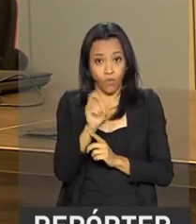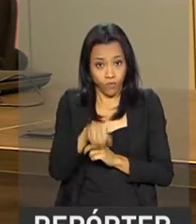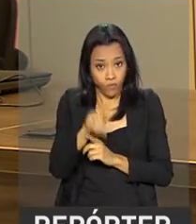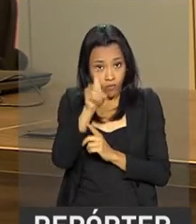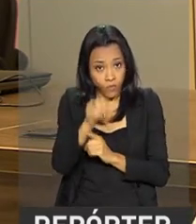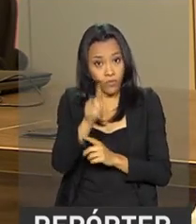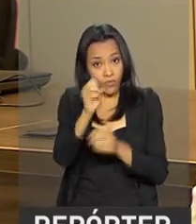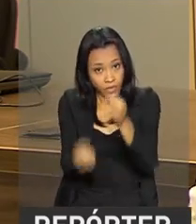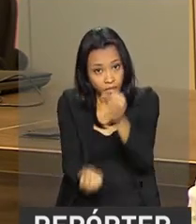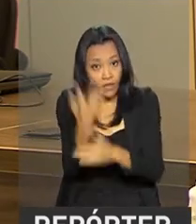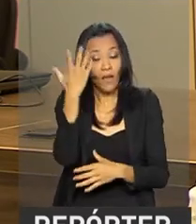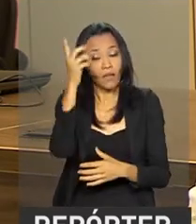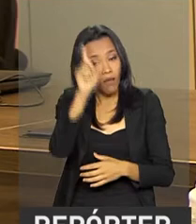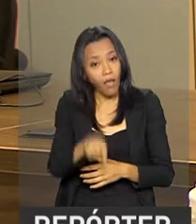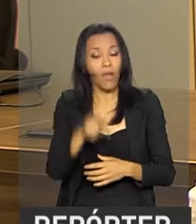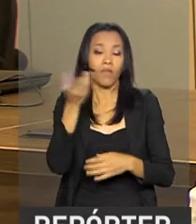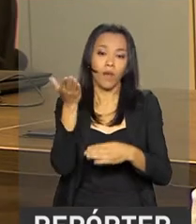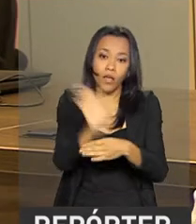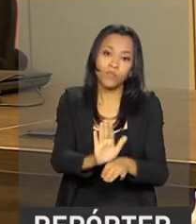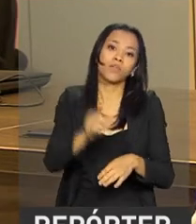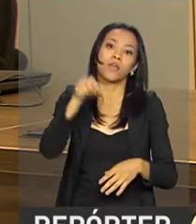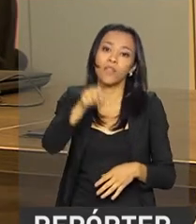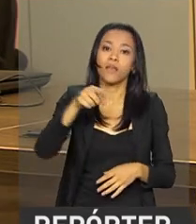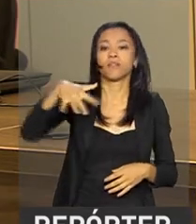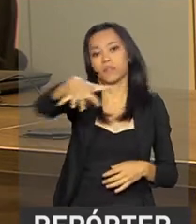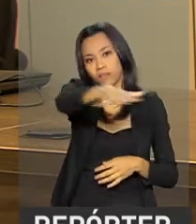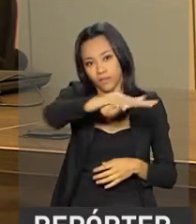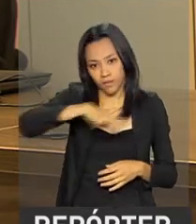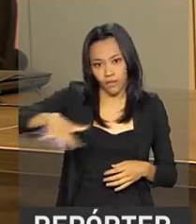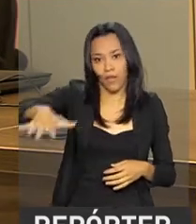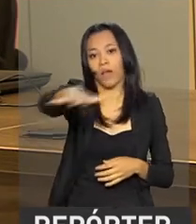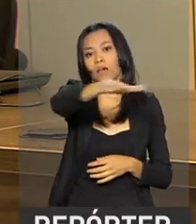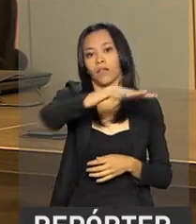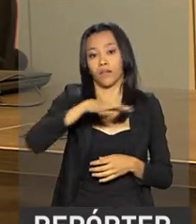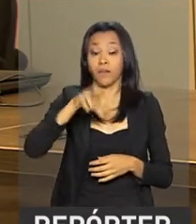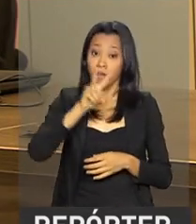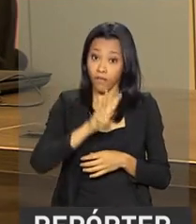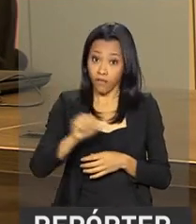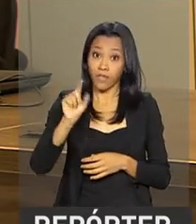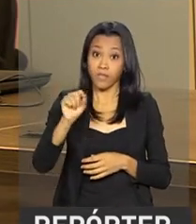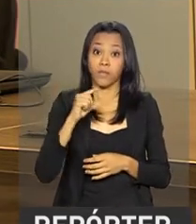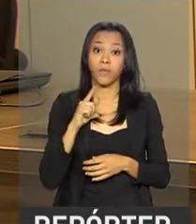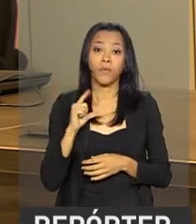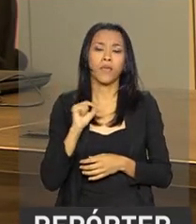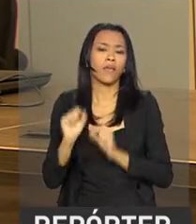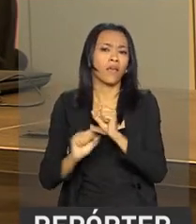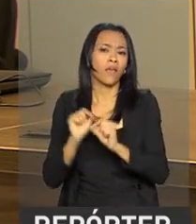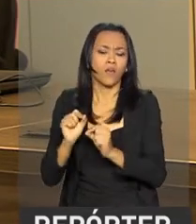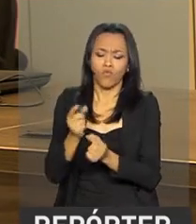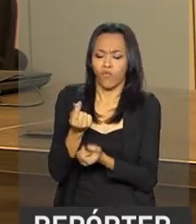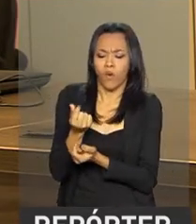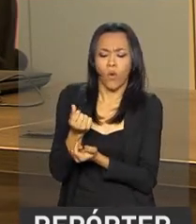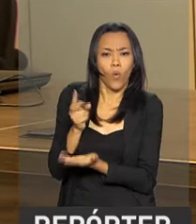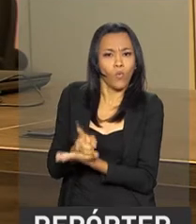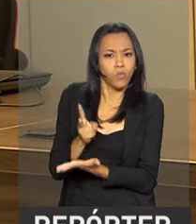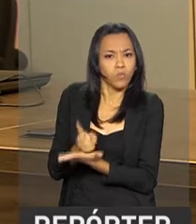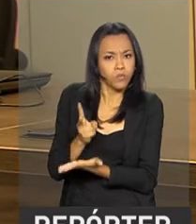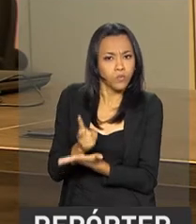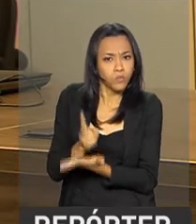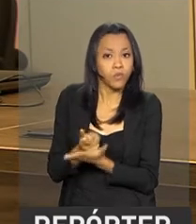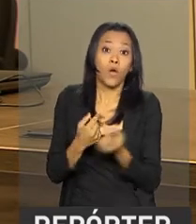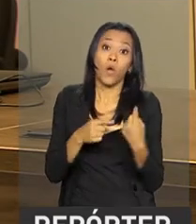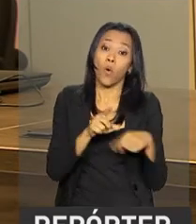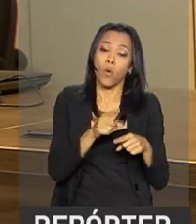para financiar o setor produtivo de uma forma geral vai ser desde investimento fixo há investimento